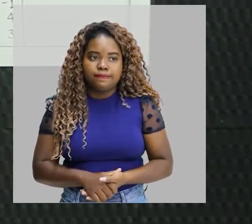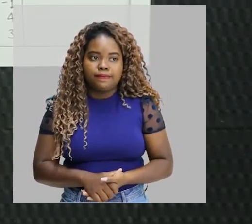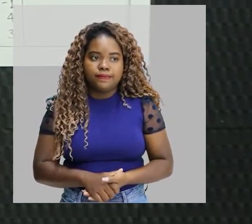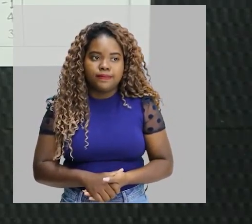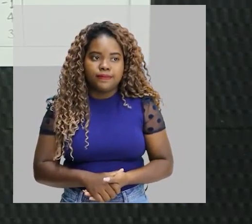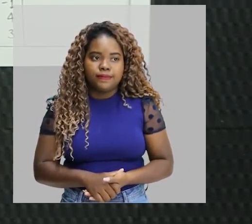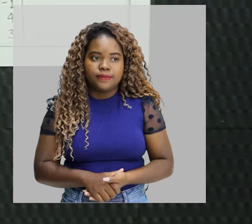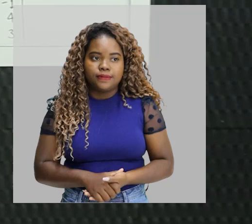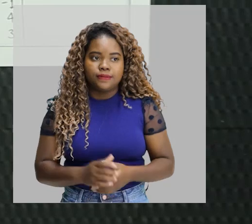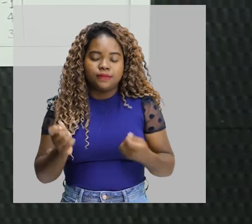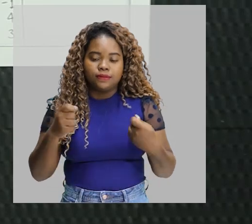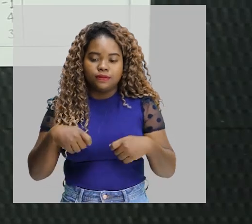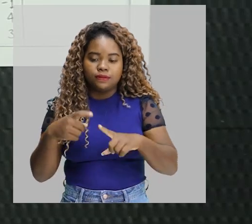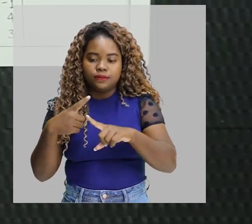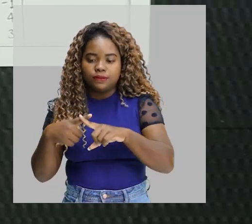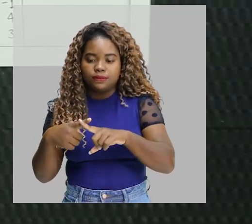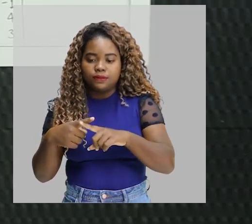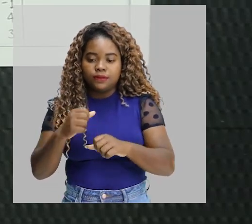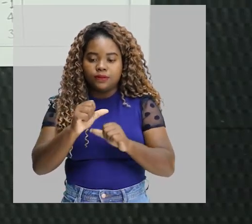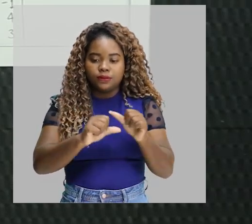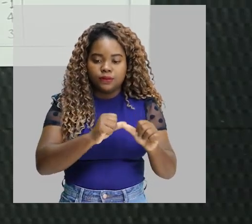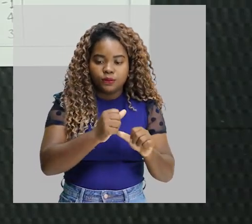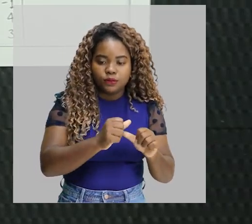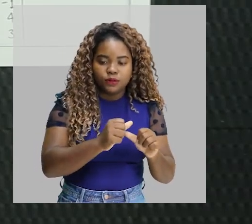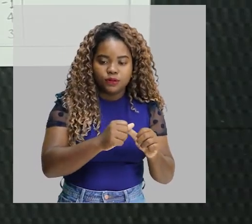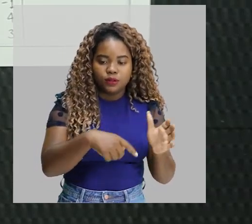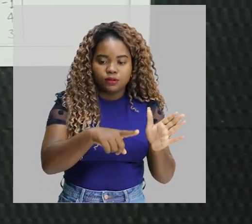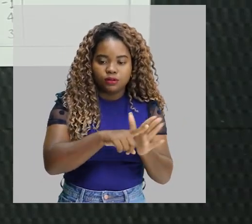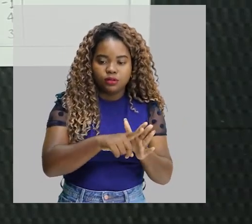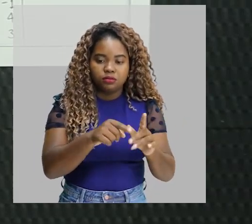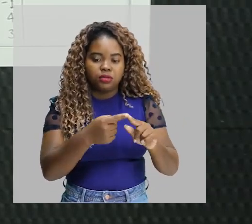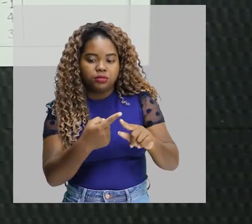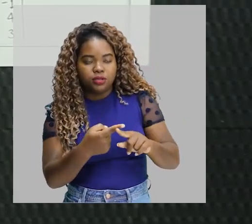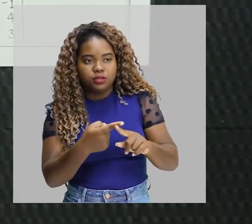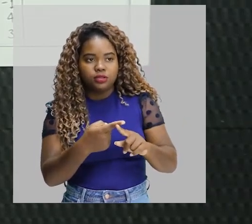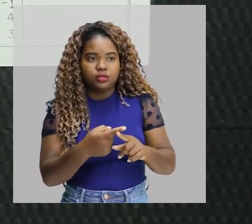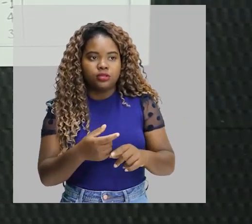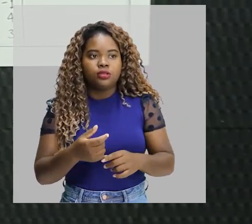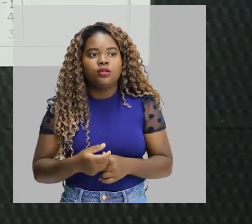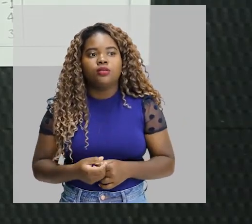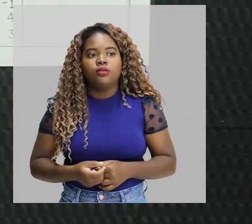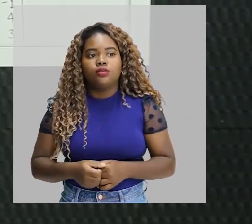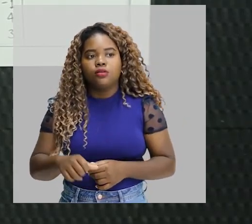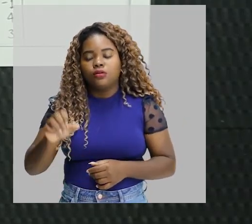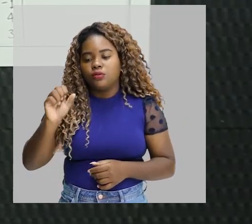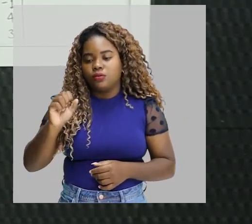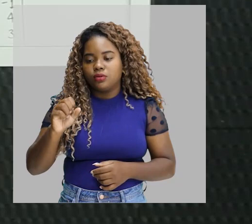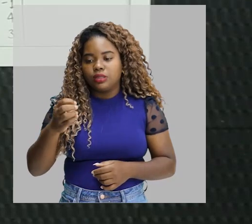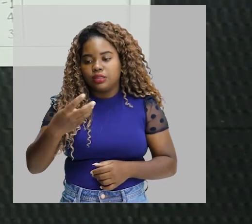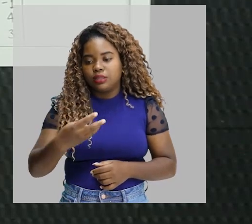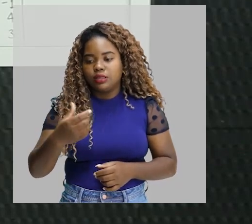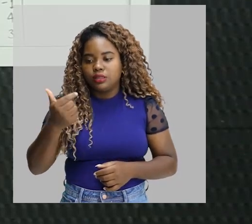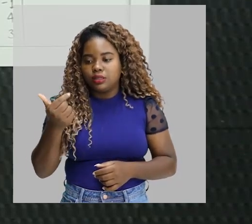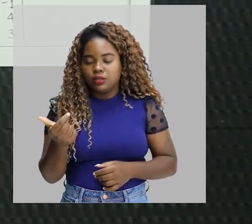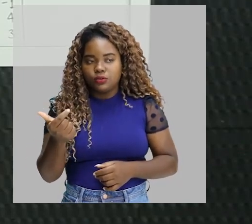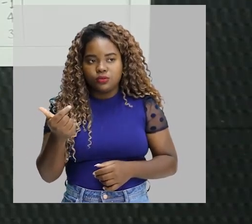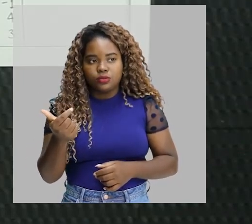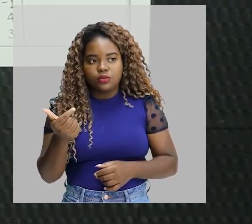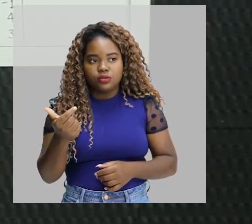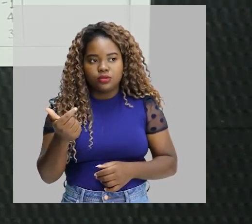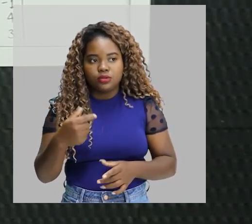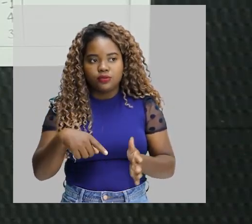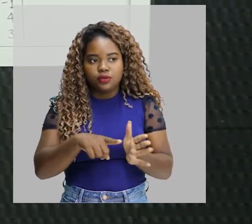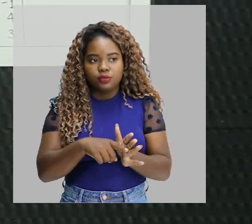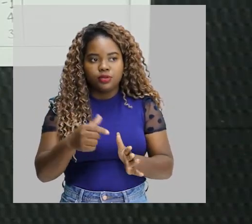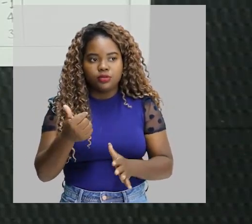Nessa você pode multiplicar e mudar o sinal ó dois S4 dá 88 x 4 dá 32 Então vem para cá